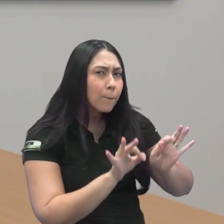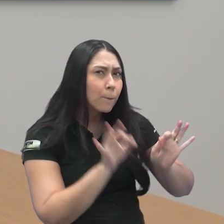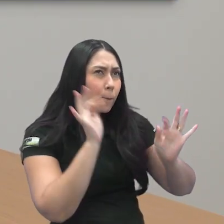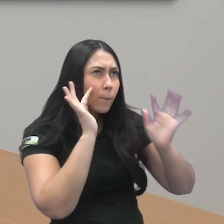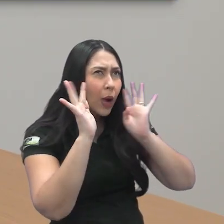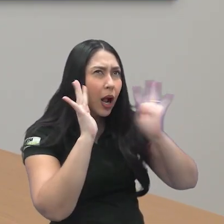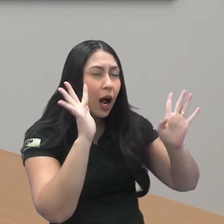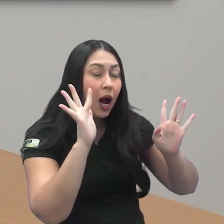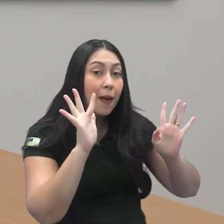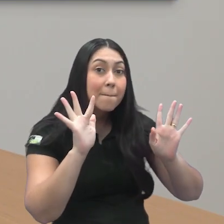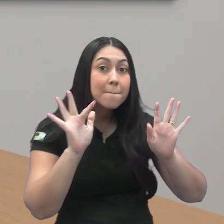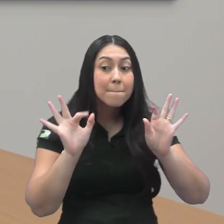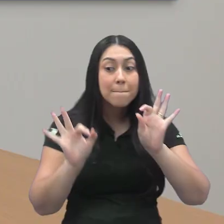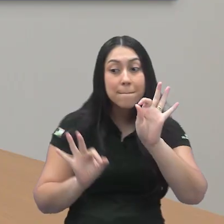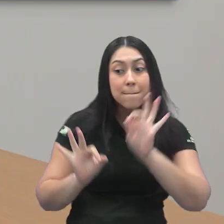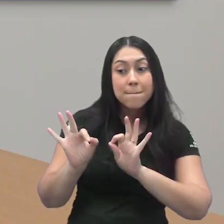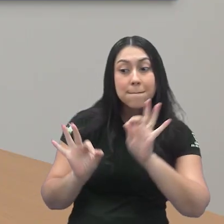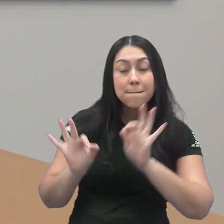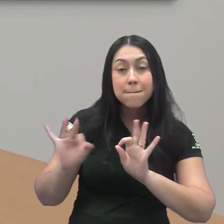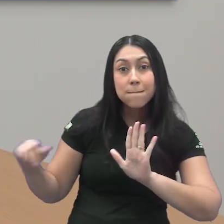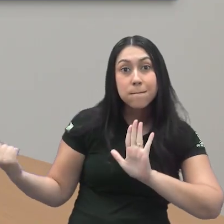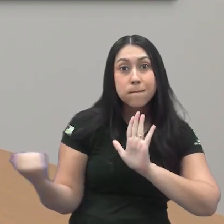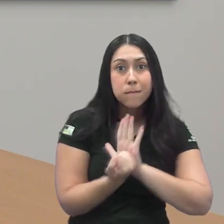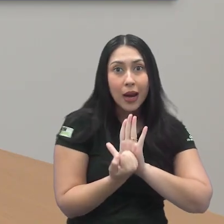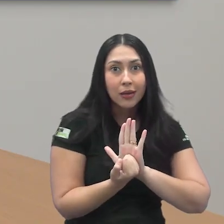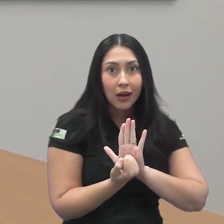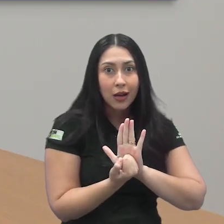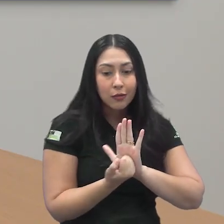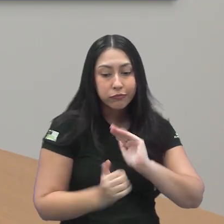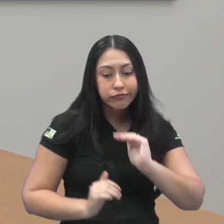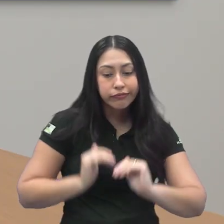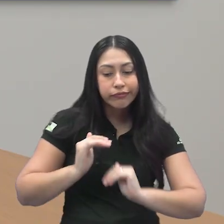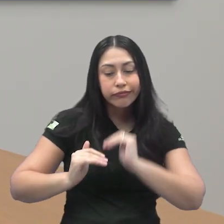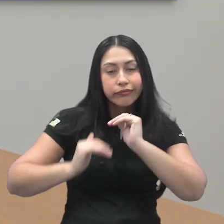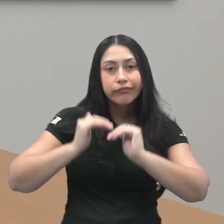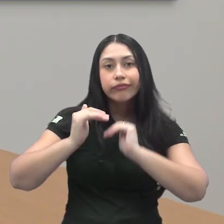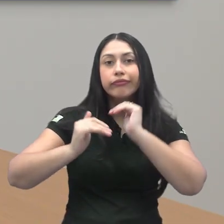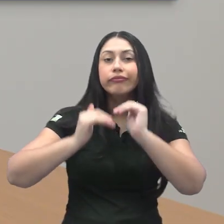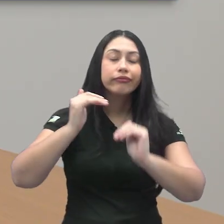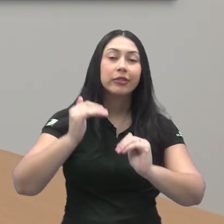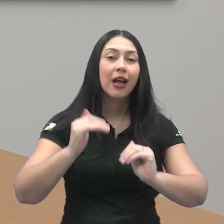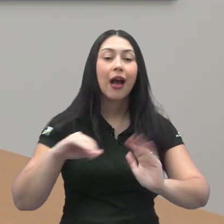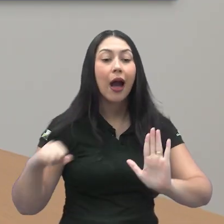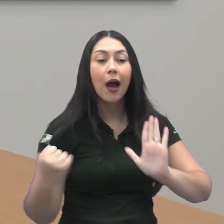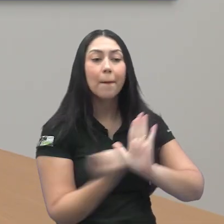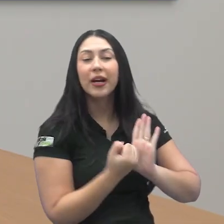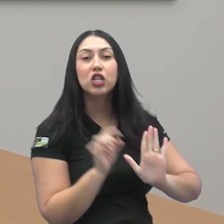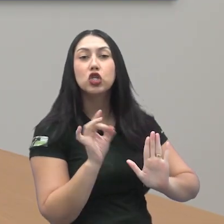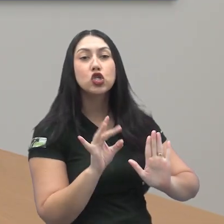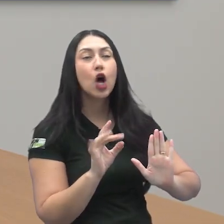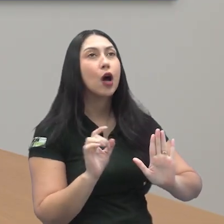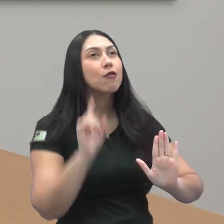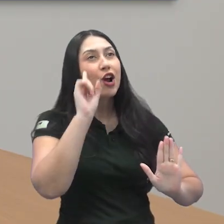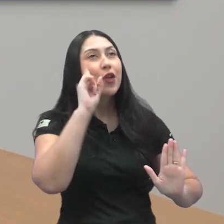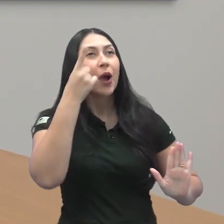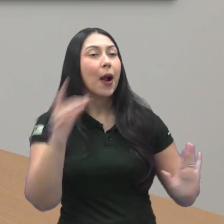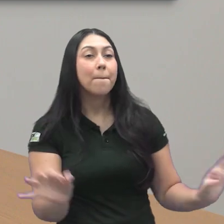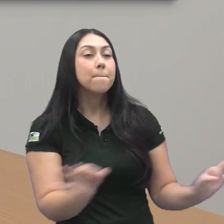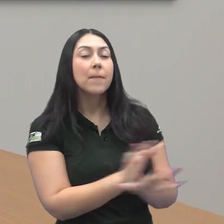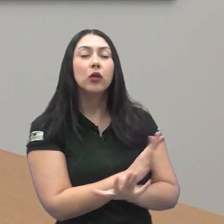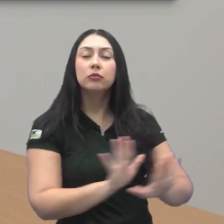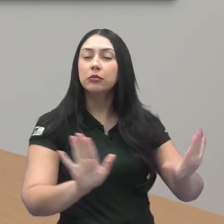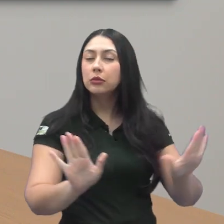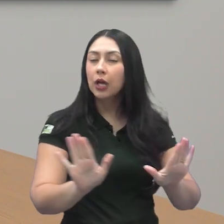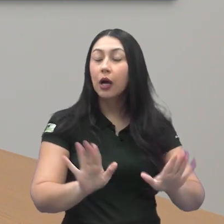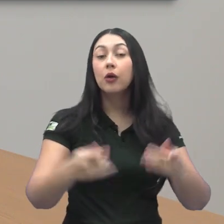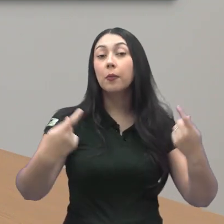que você tem de construção e gerenciamento de uma marca. A marca não pode ser só algo que eu invente ou tire do nada.